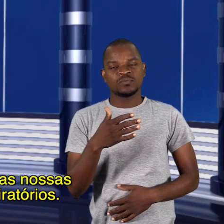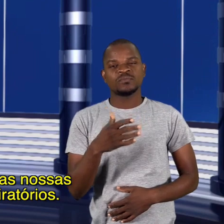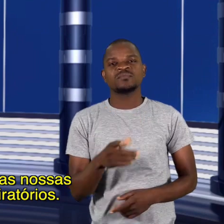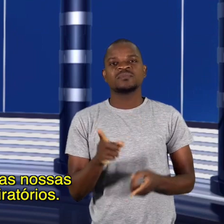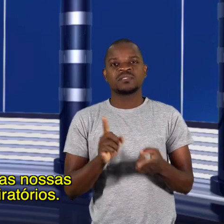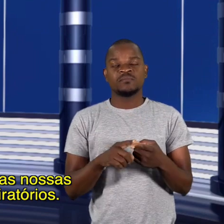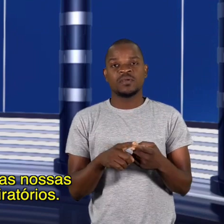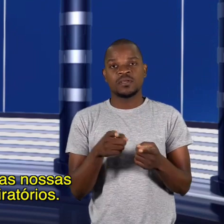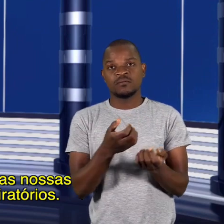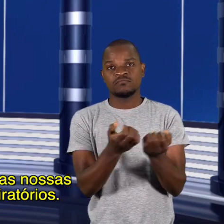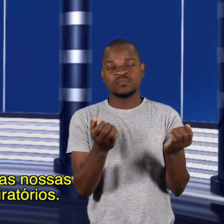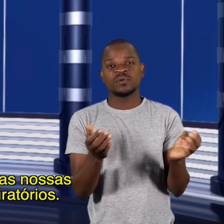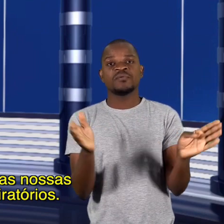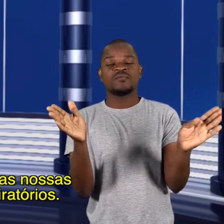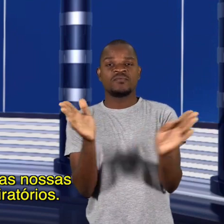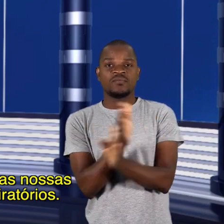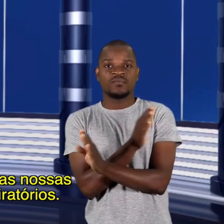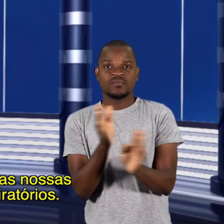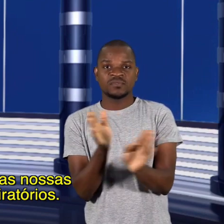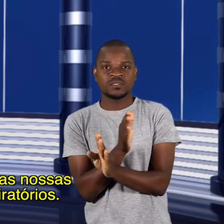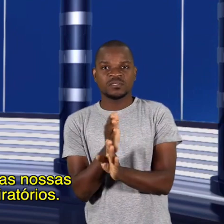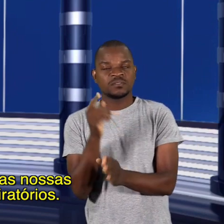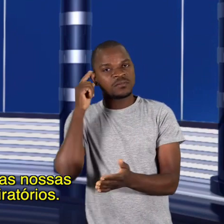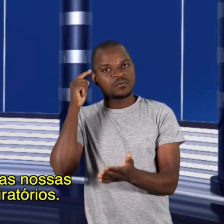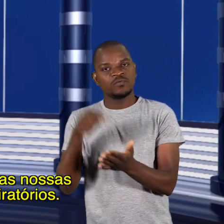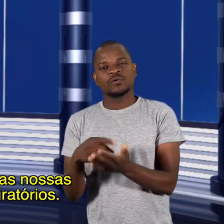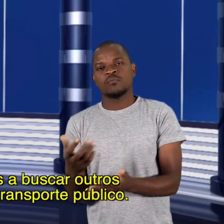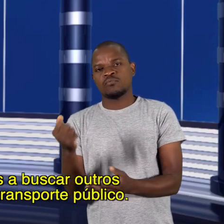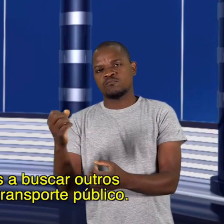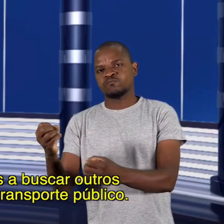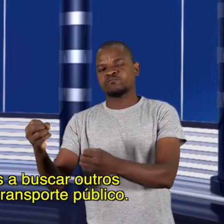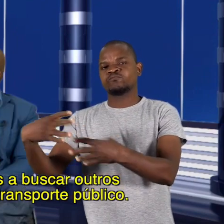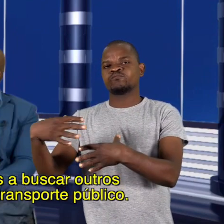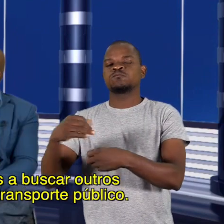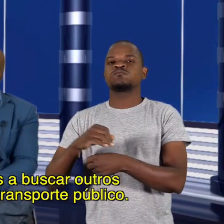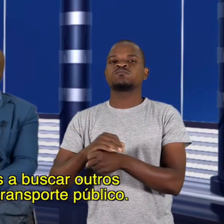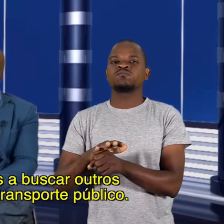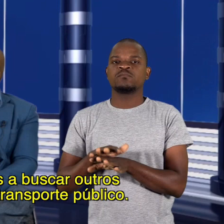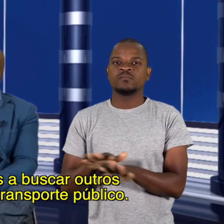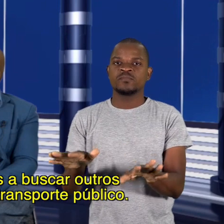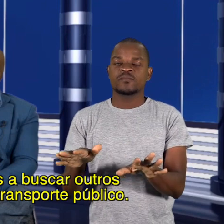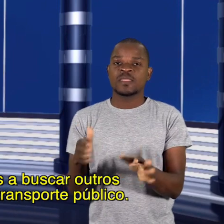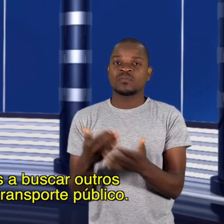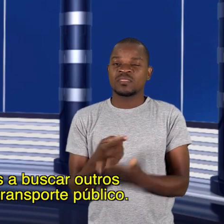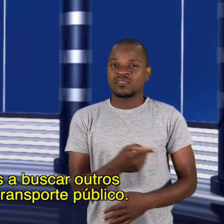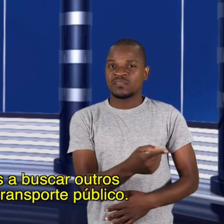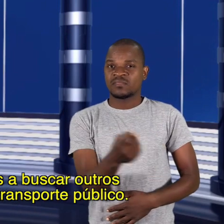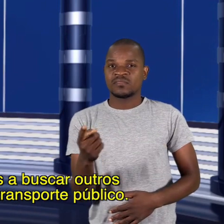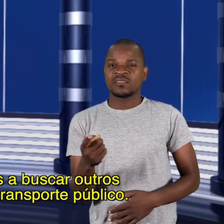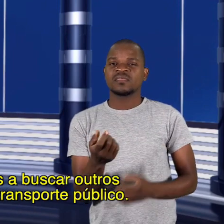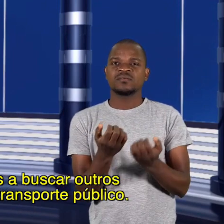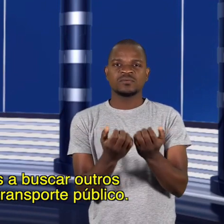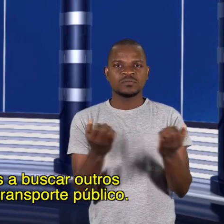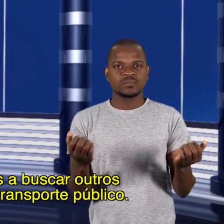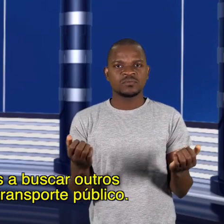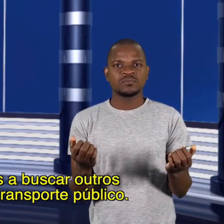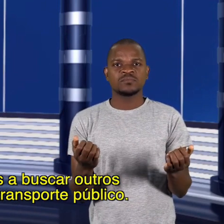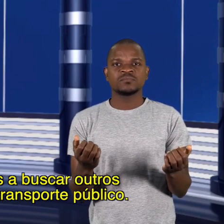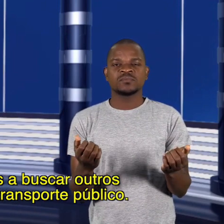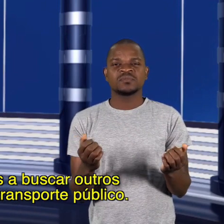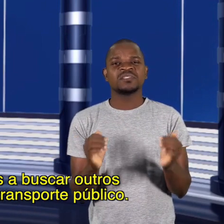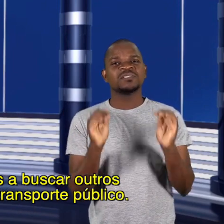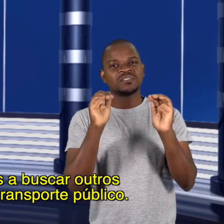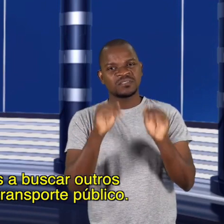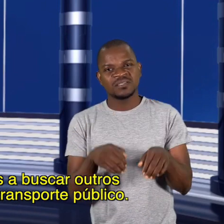crianças já têm problemas de base, que são problemas respiratórios. Então, ao expormos estas crianças à rua, nós estamos a ir buscar outros